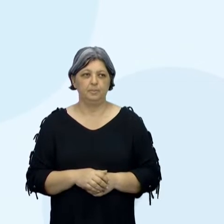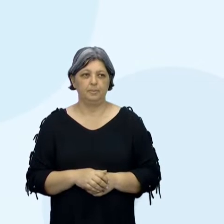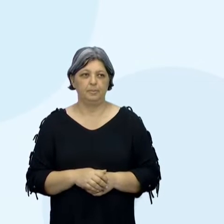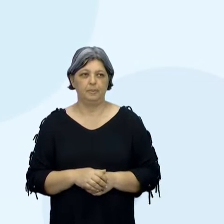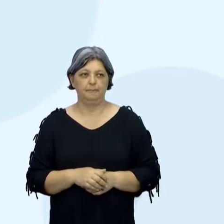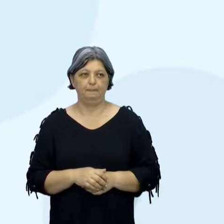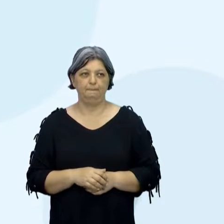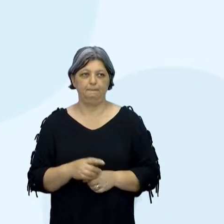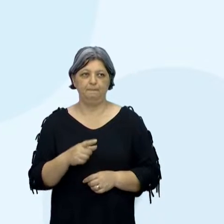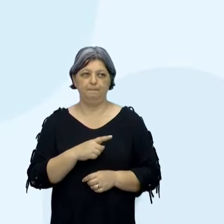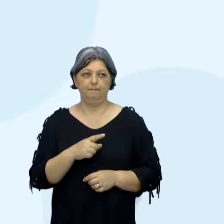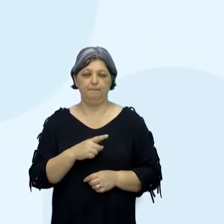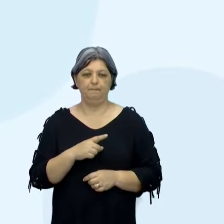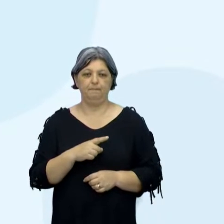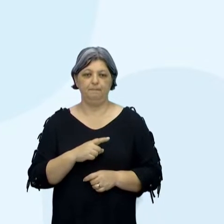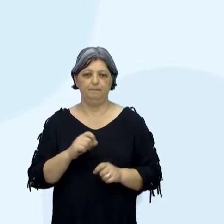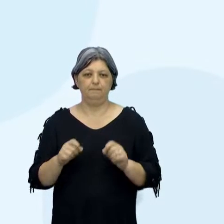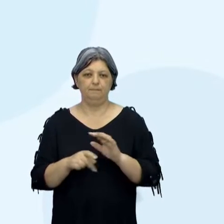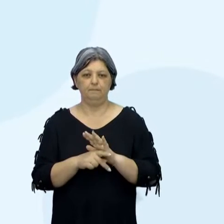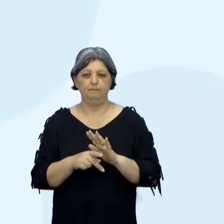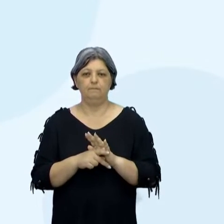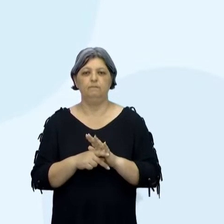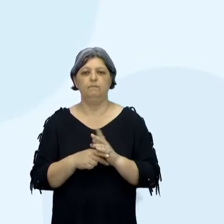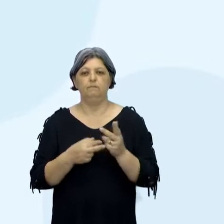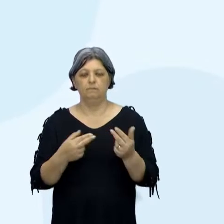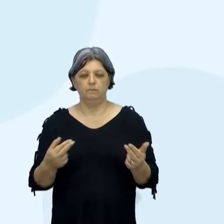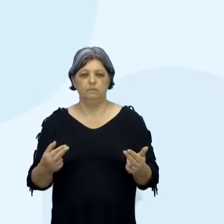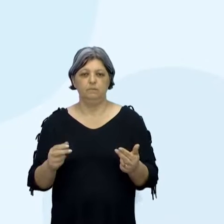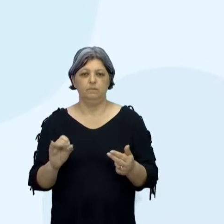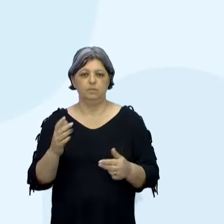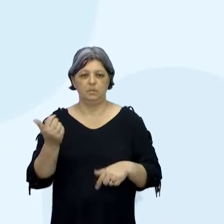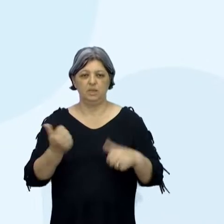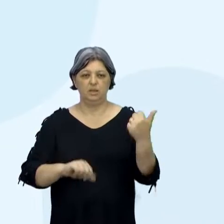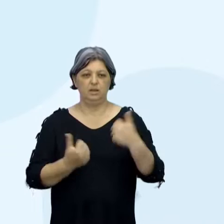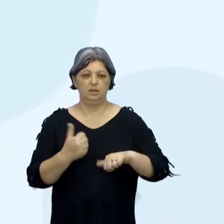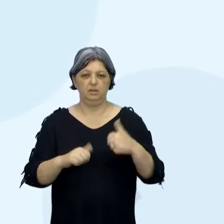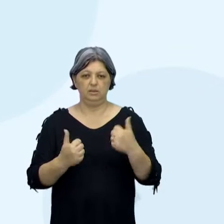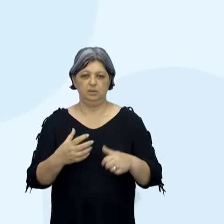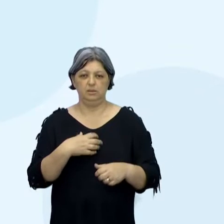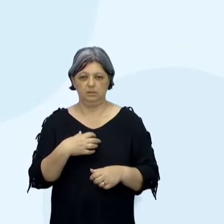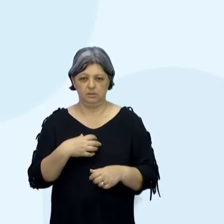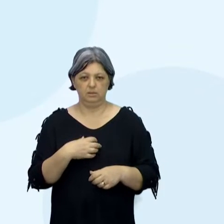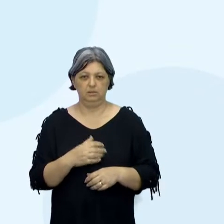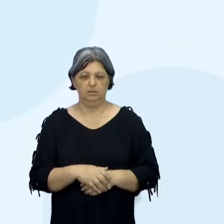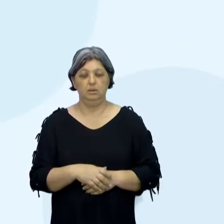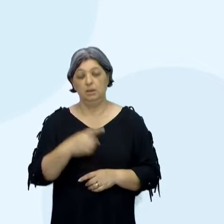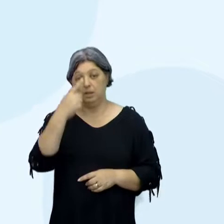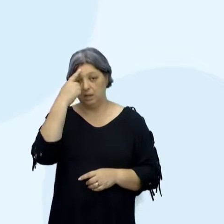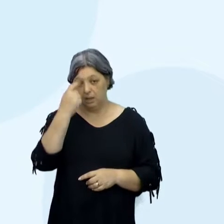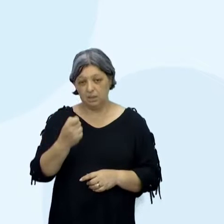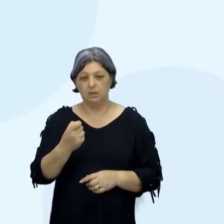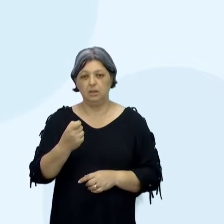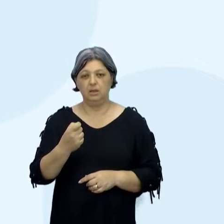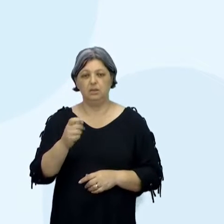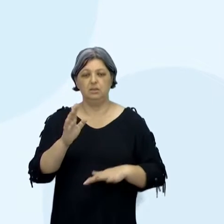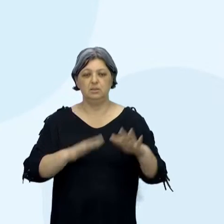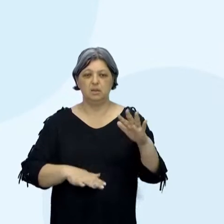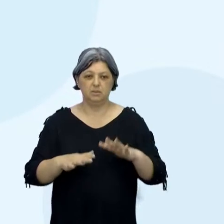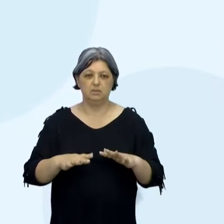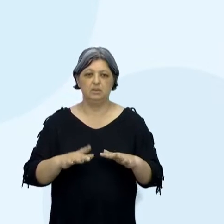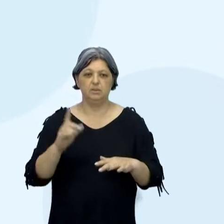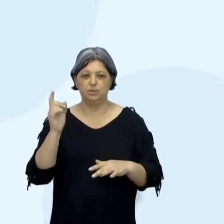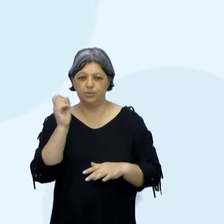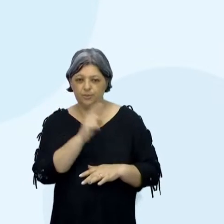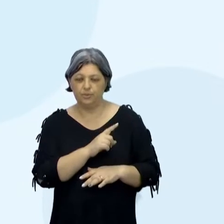aí essa questão, né, que acaba sendo analisada dessa forma, e que uma das ideias mais conturbadas que veio